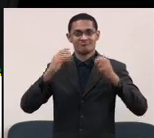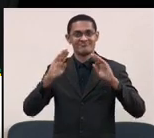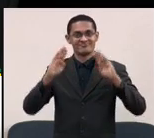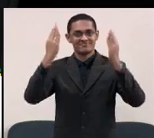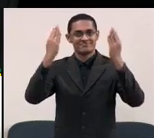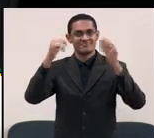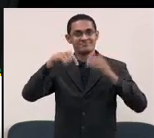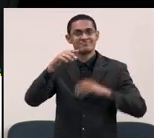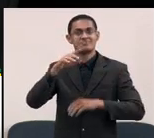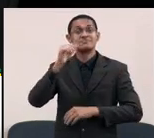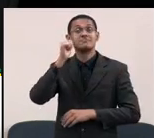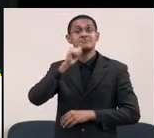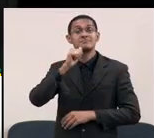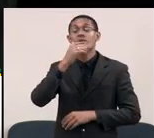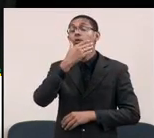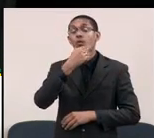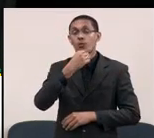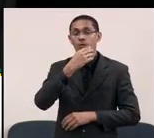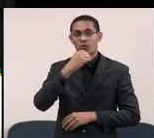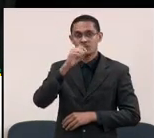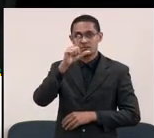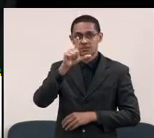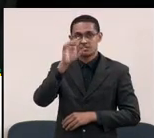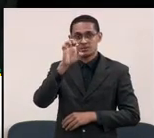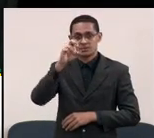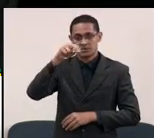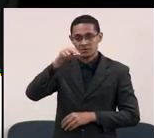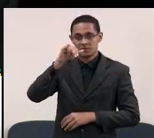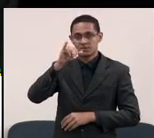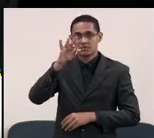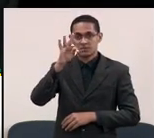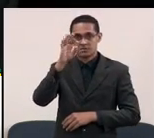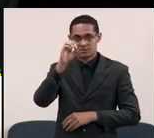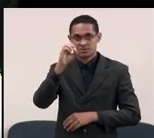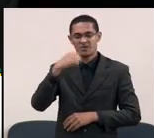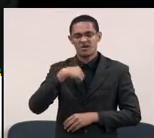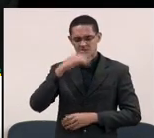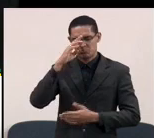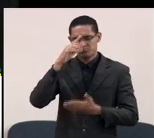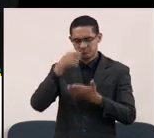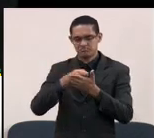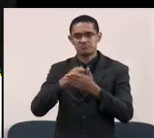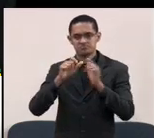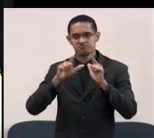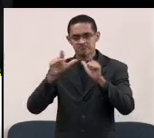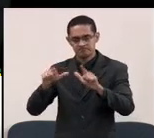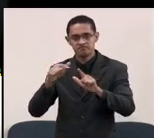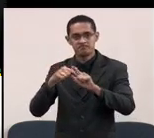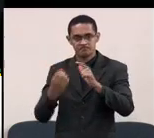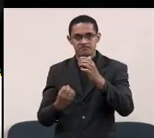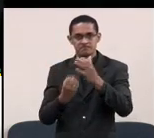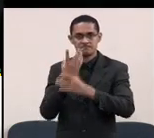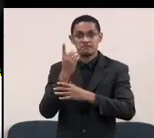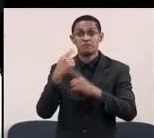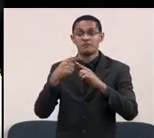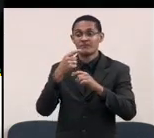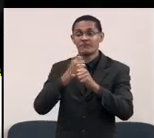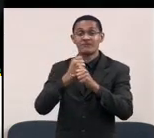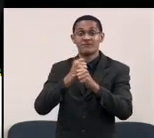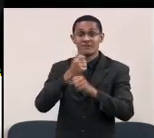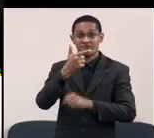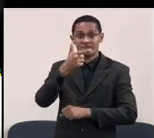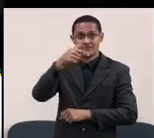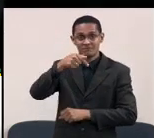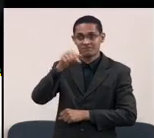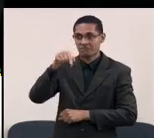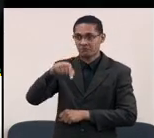senhor Lenito dos Santos. Eu fiz questão de fazer essa moção de aplausos, porque há 27 anos esse homem se dedica